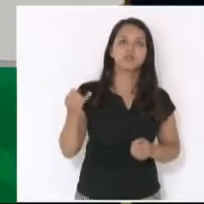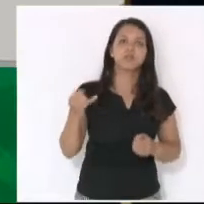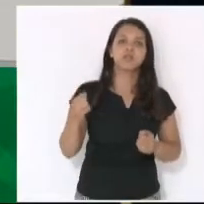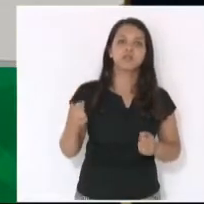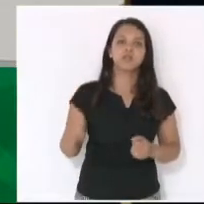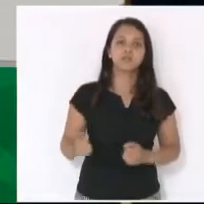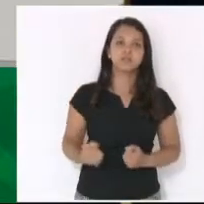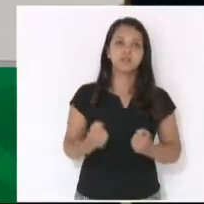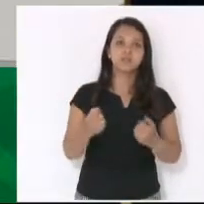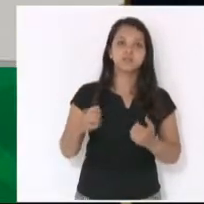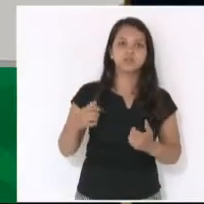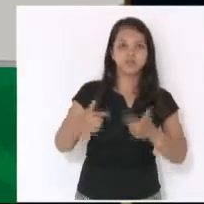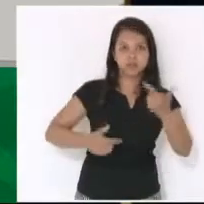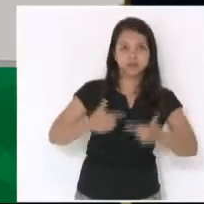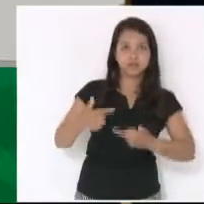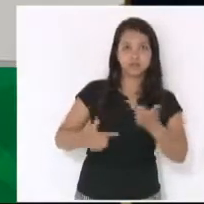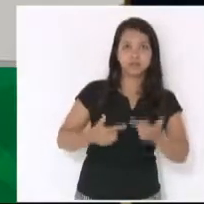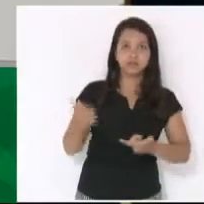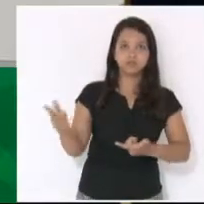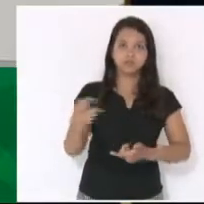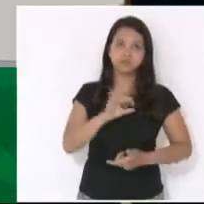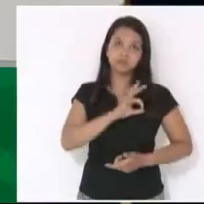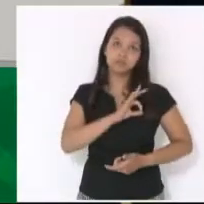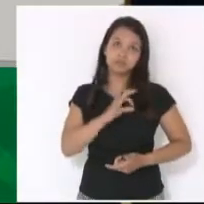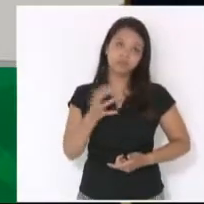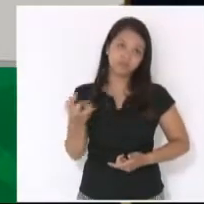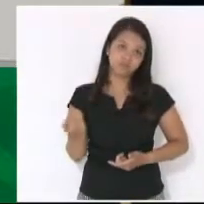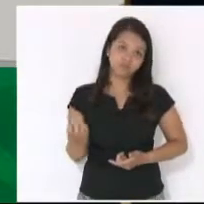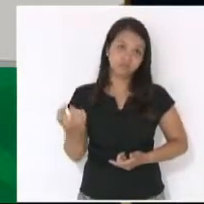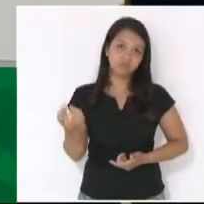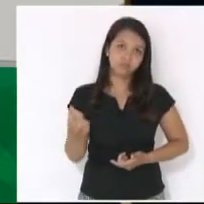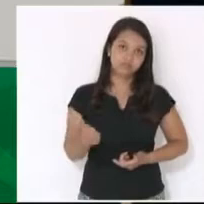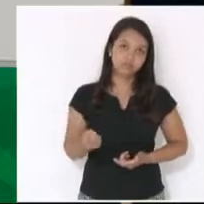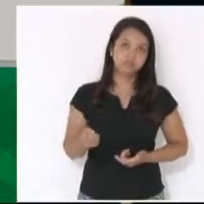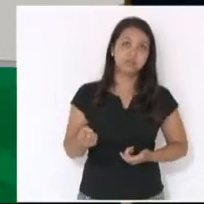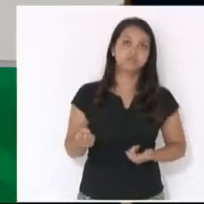trabalho dos policiais aposentados inclusive